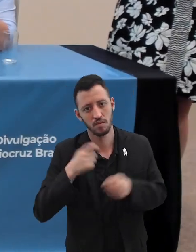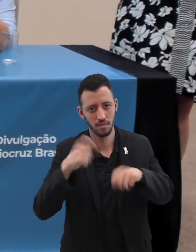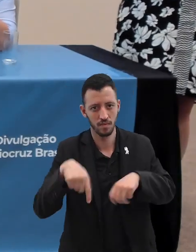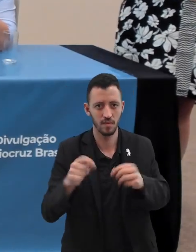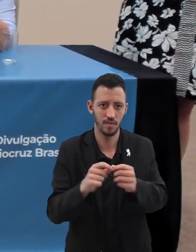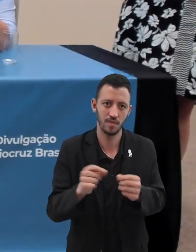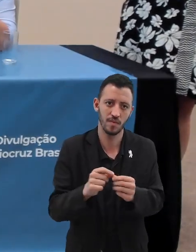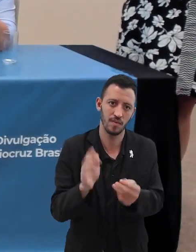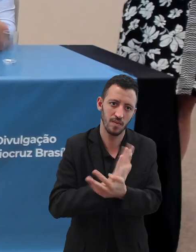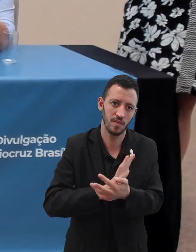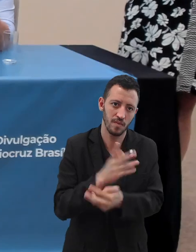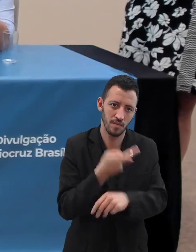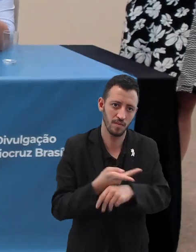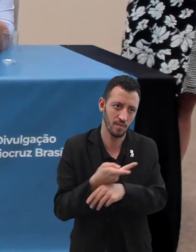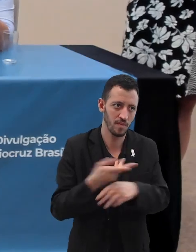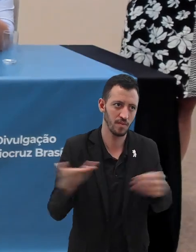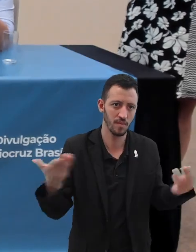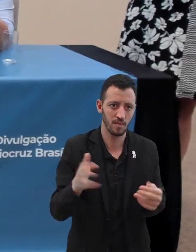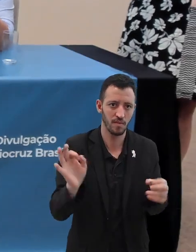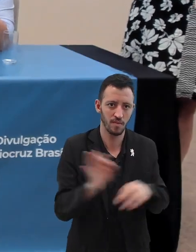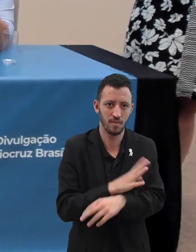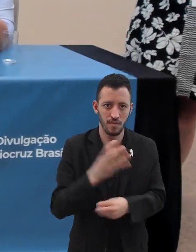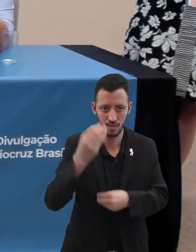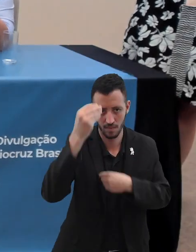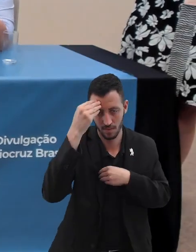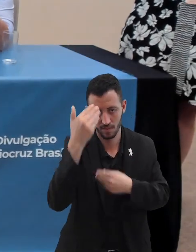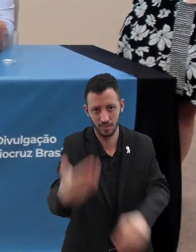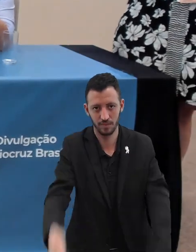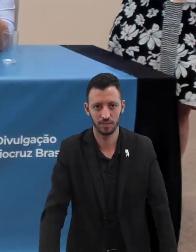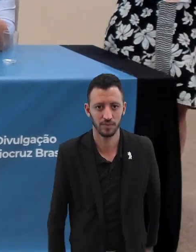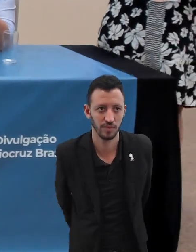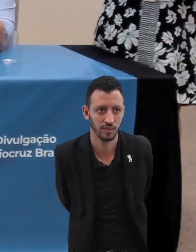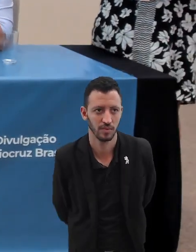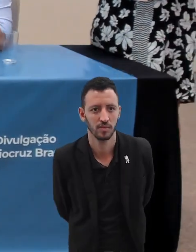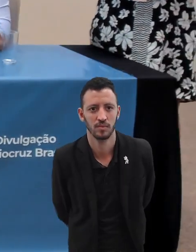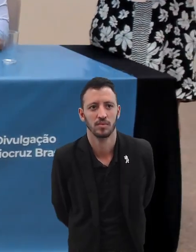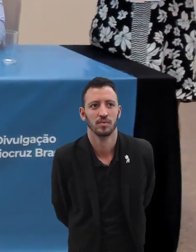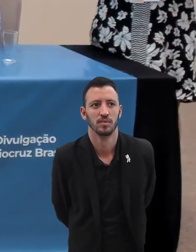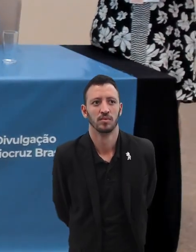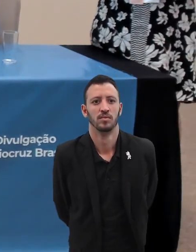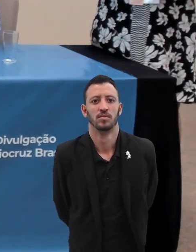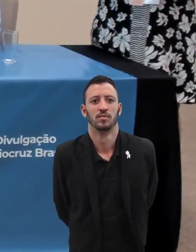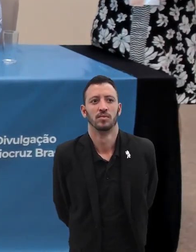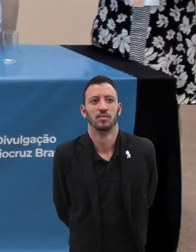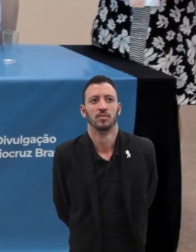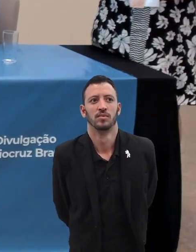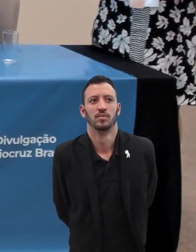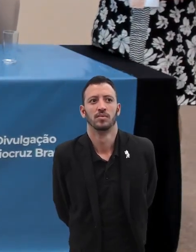preciso. Tá bom? Só procurar a gente. Estamos à disposição. Muito obrigada. Obrigada.